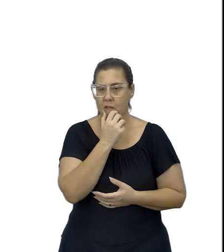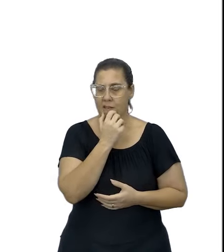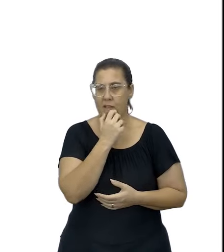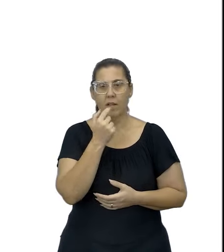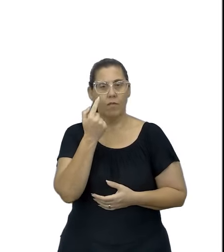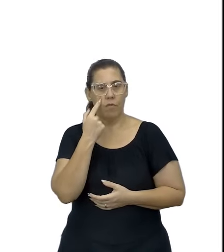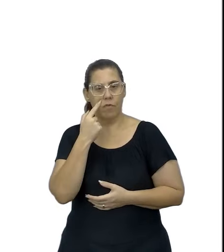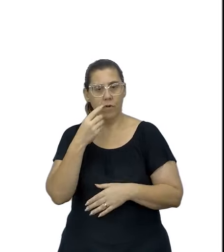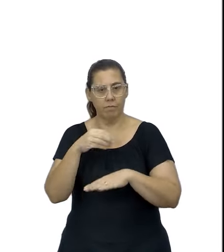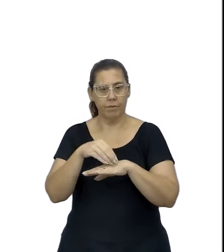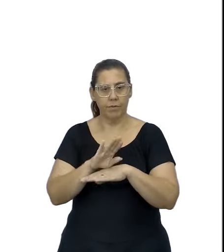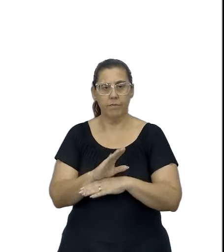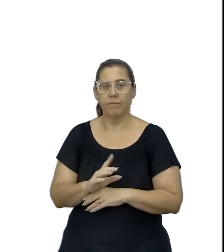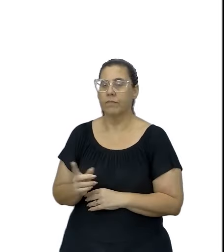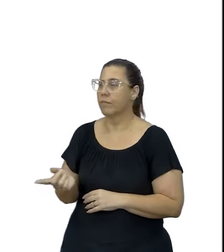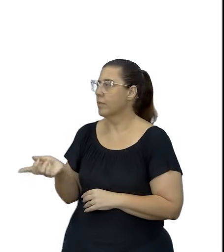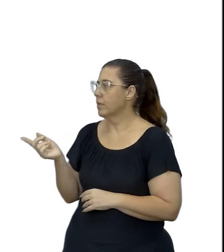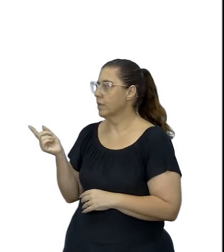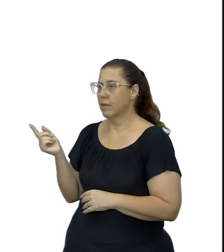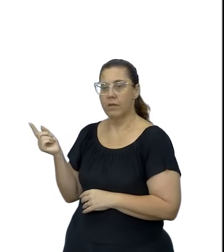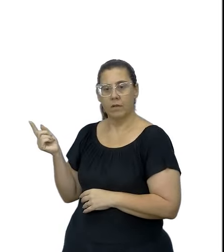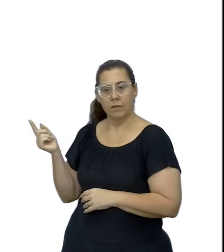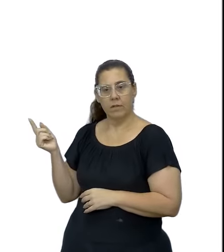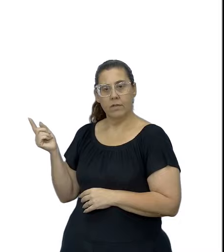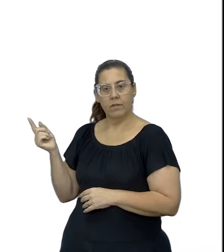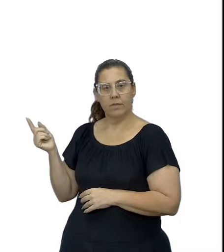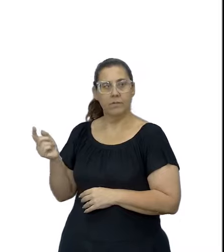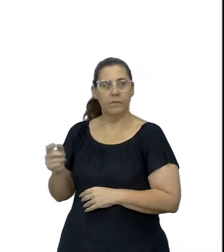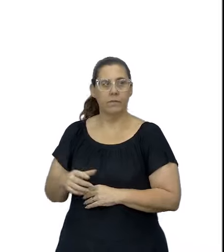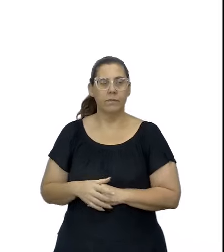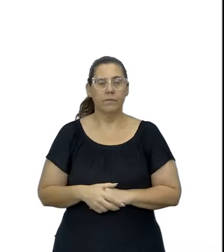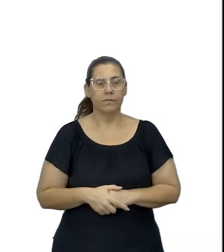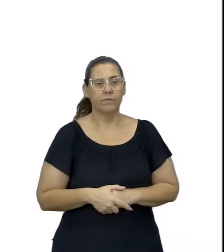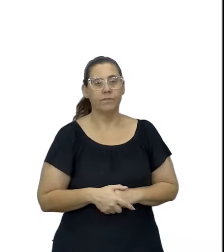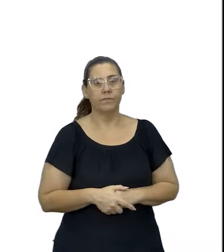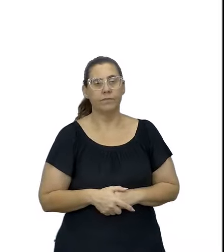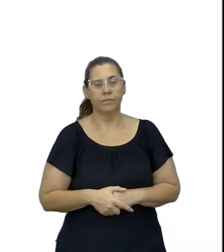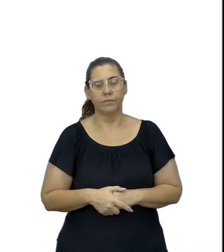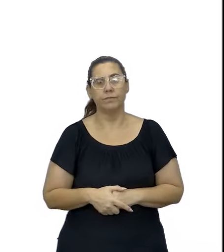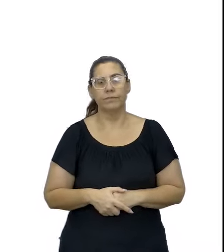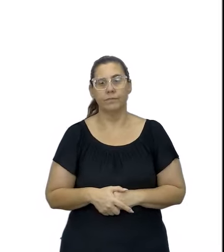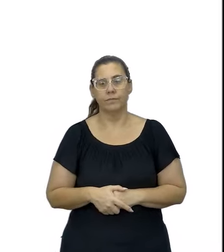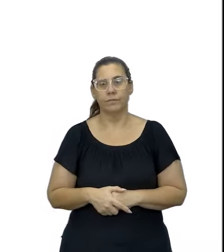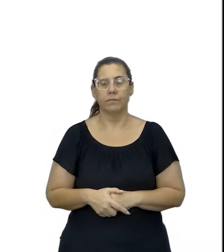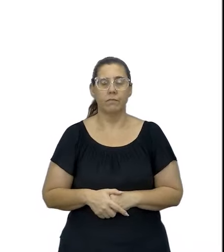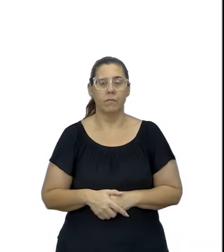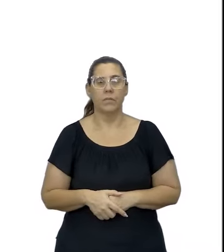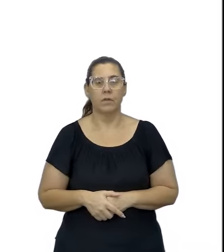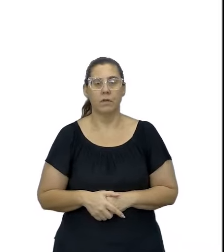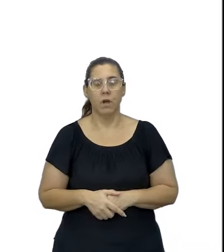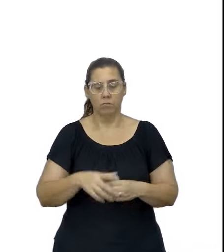as sugestões que podem ser pensadas nesse momento. E,